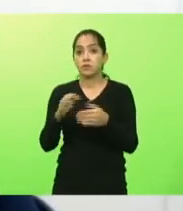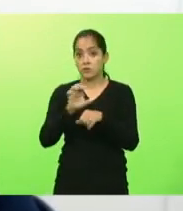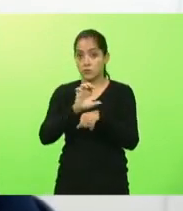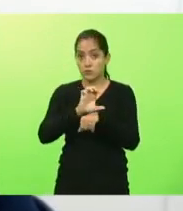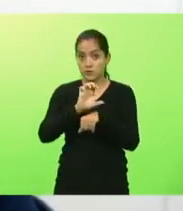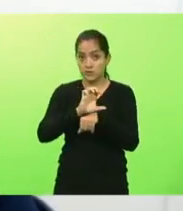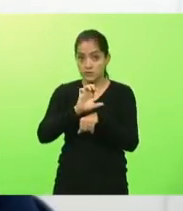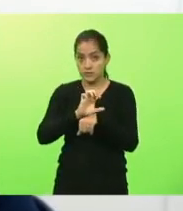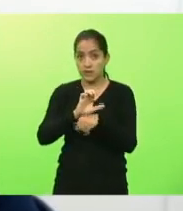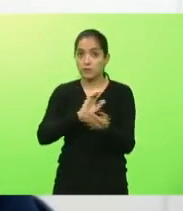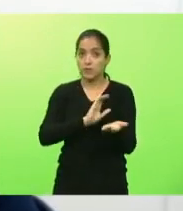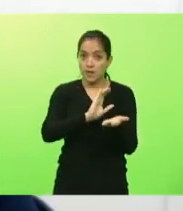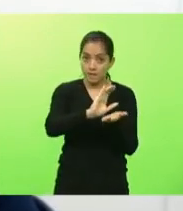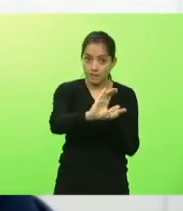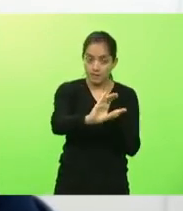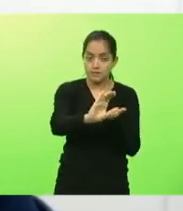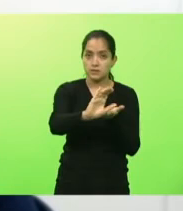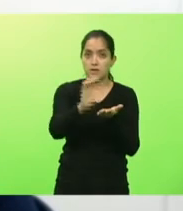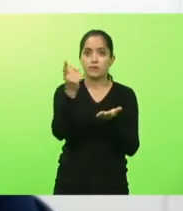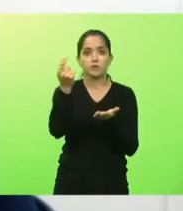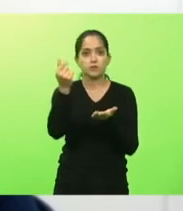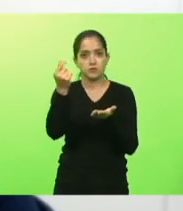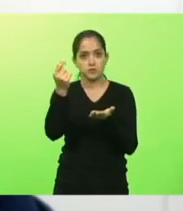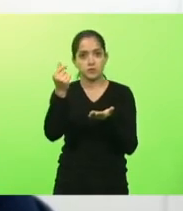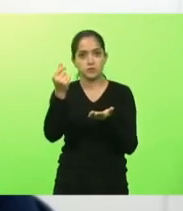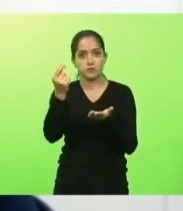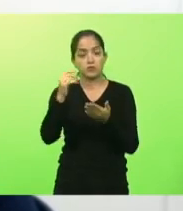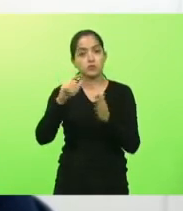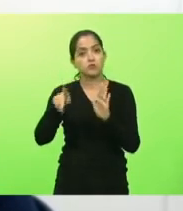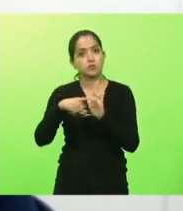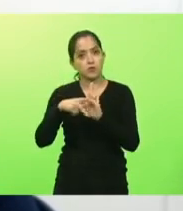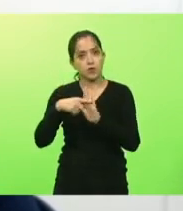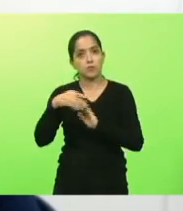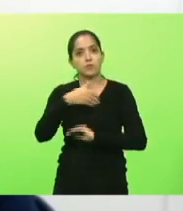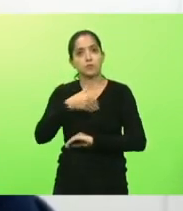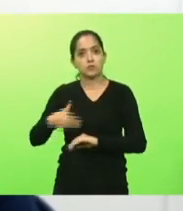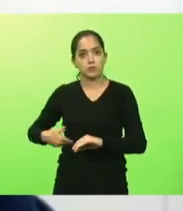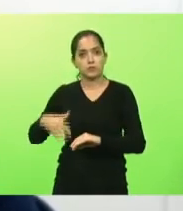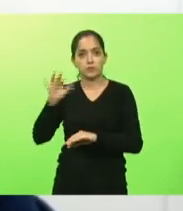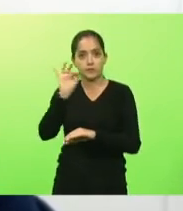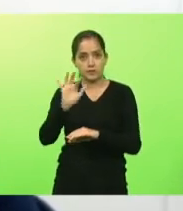o repasse dos recursos federais com rapidez. Então, é lamentável